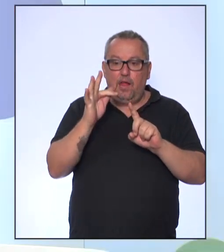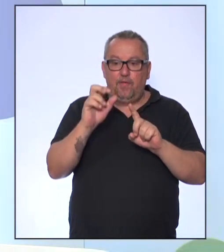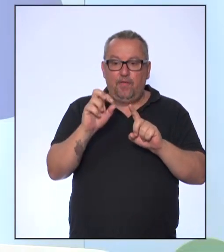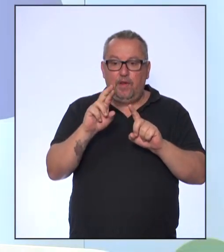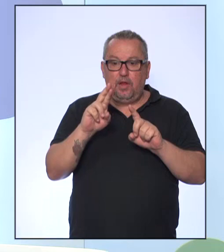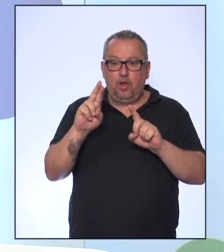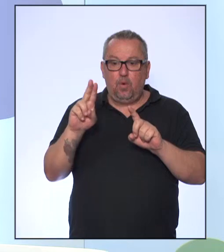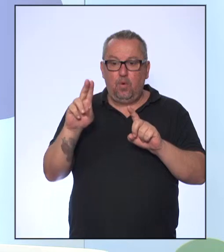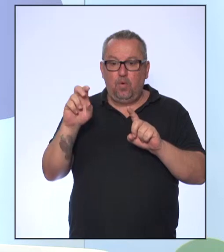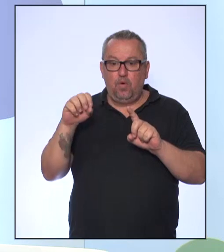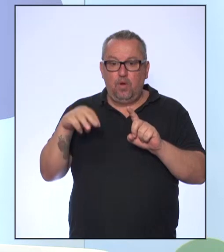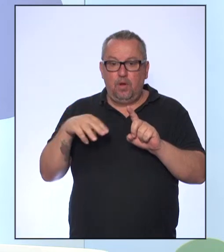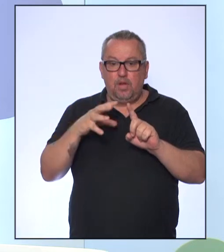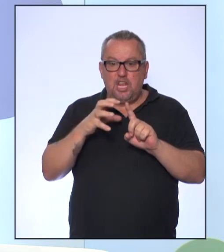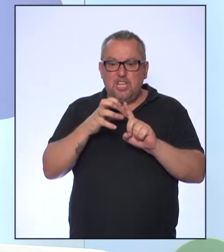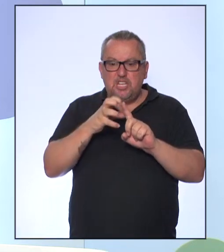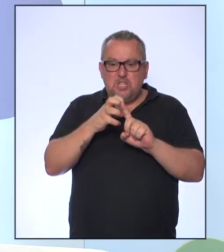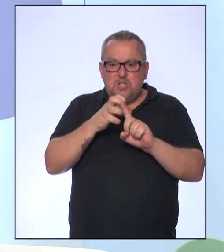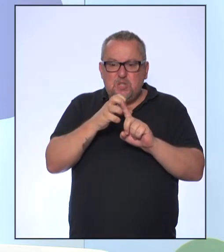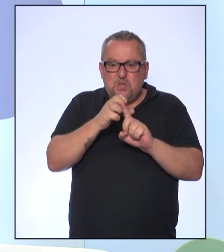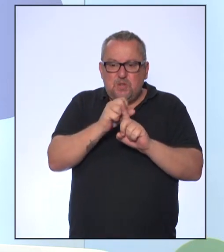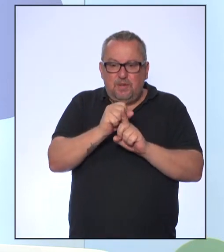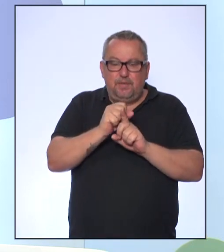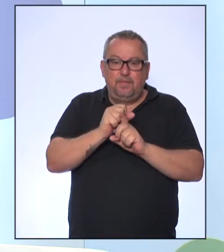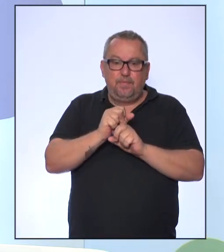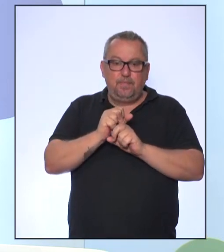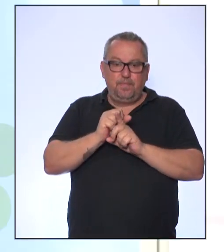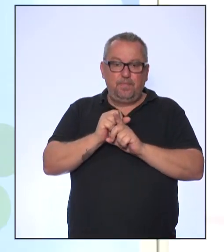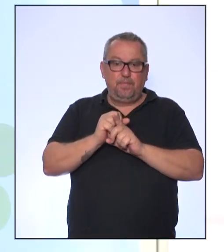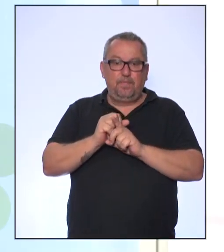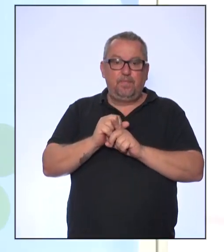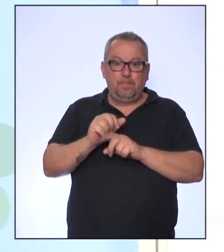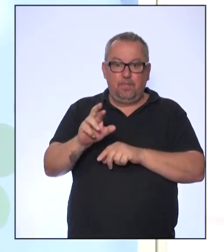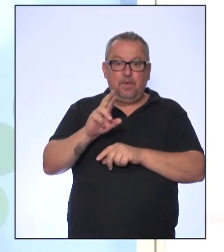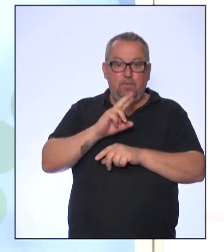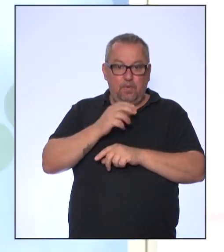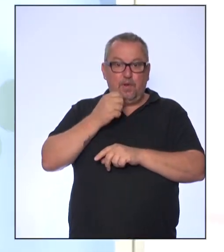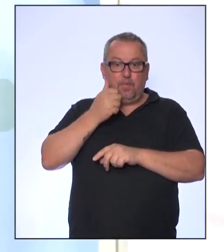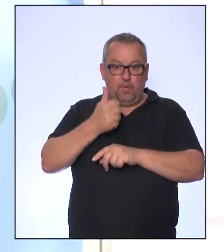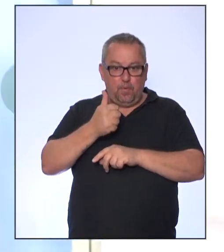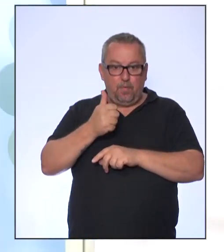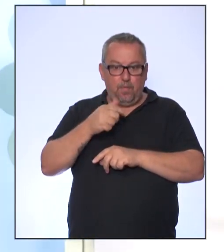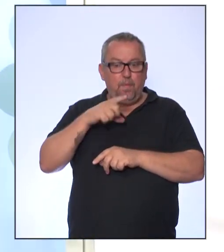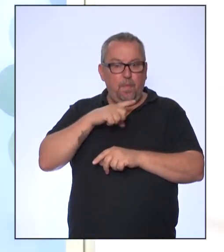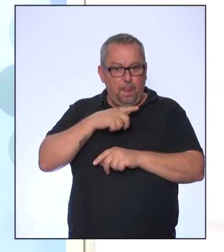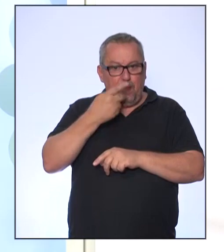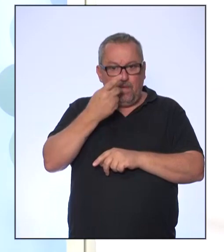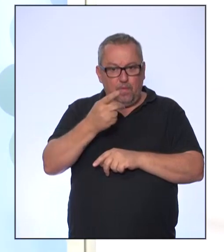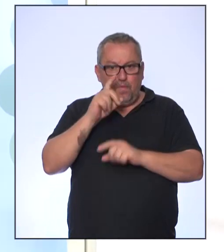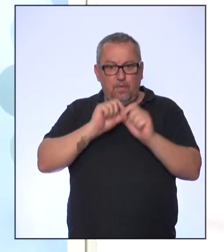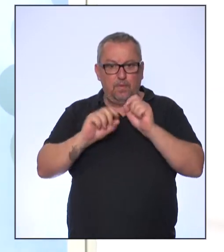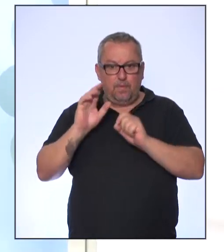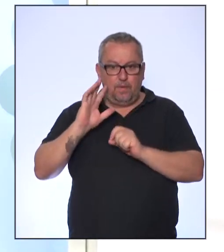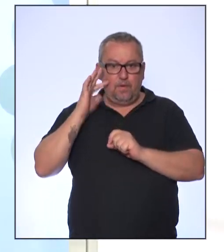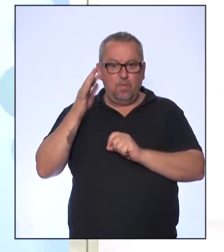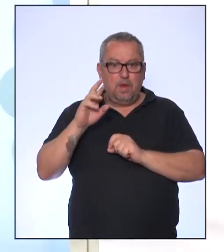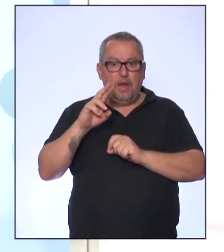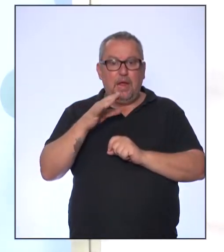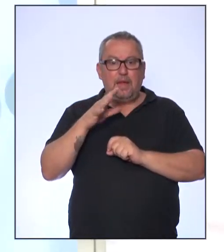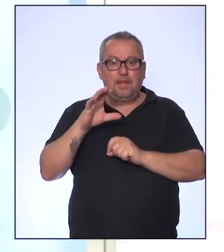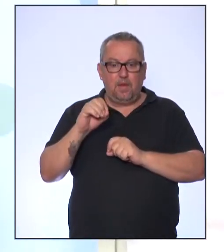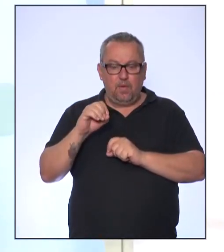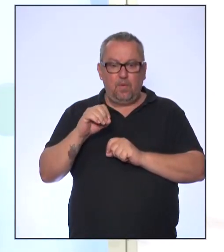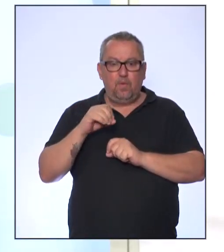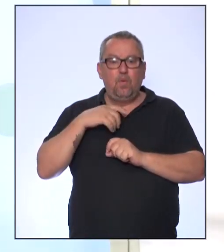um material e agora ela enferrujou. É uma resposta completa. Então, ela está dizendo para a gente que ocorreu, né,